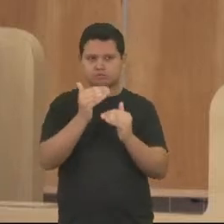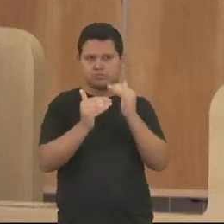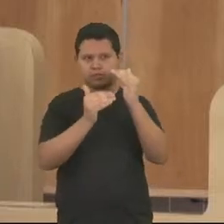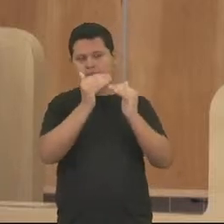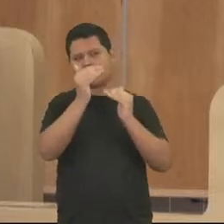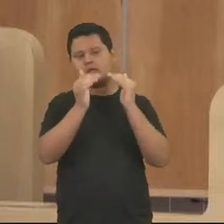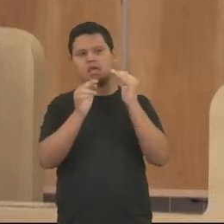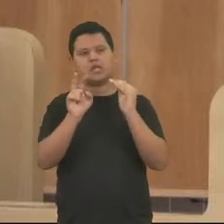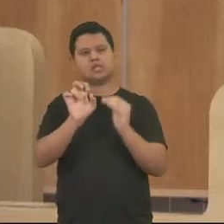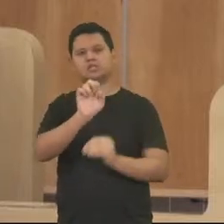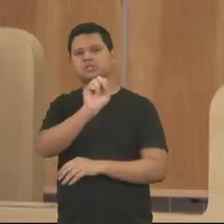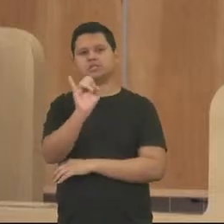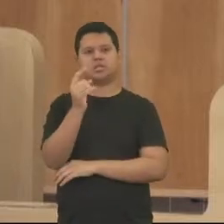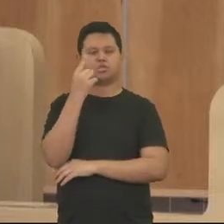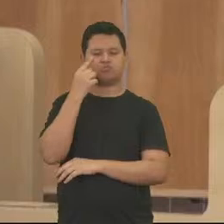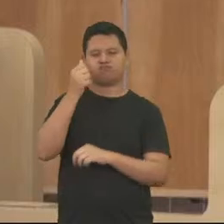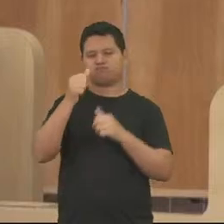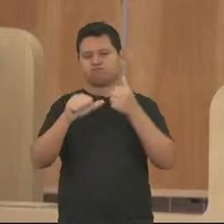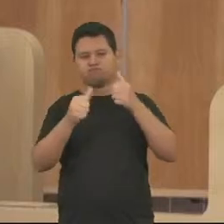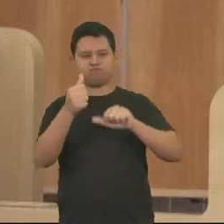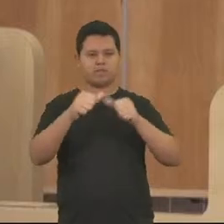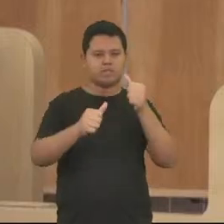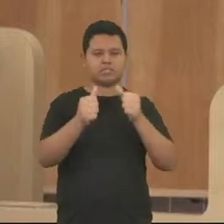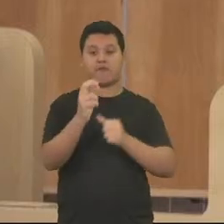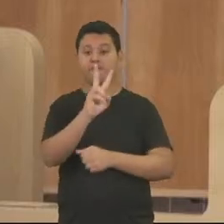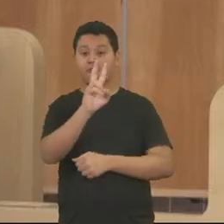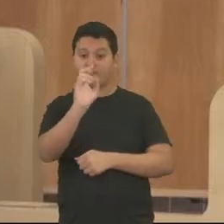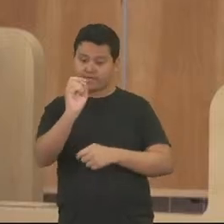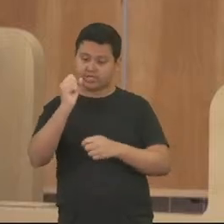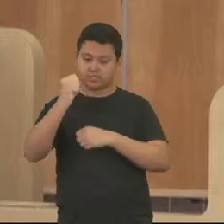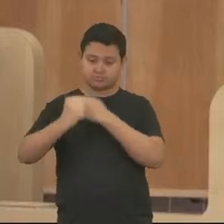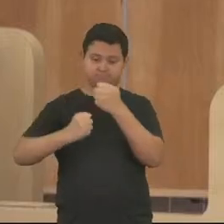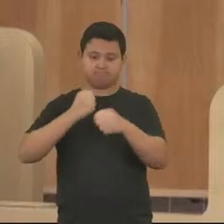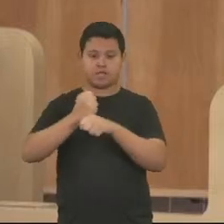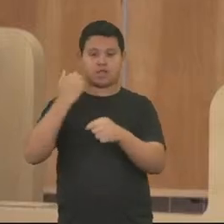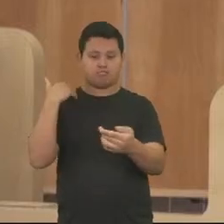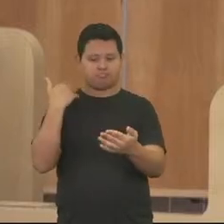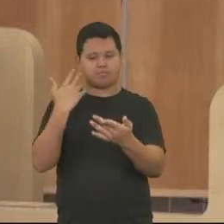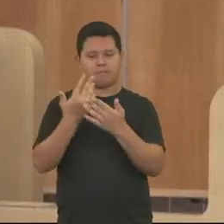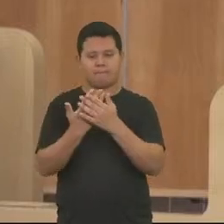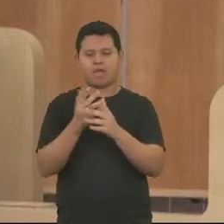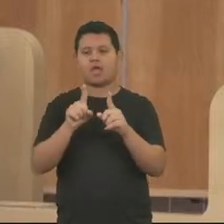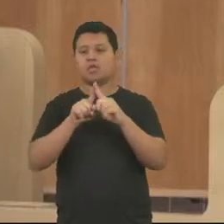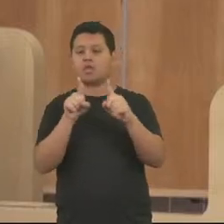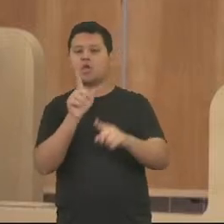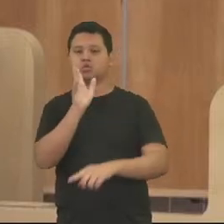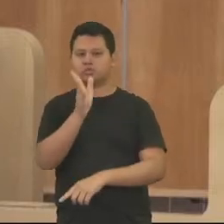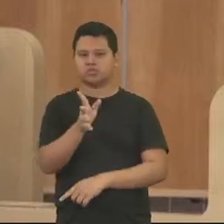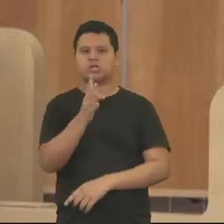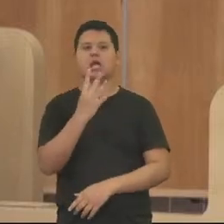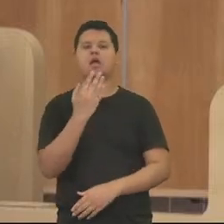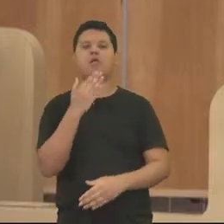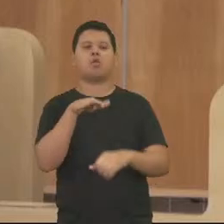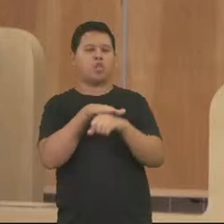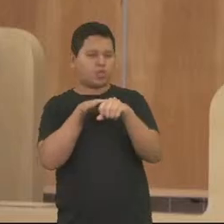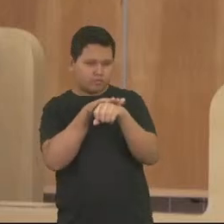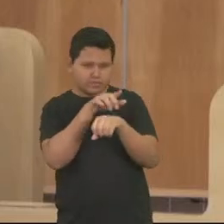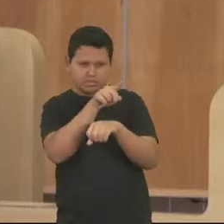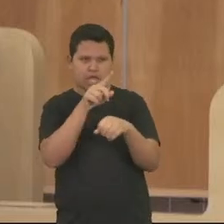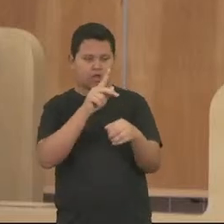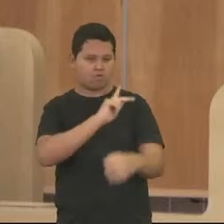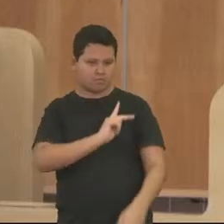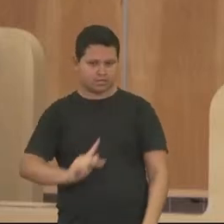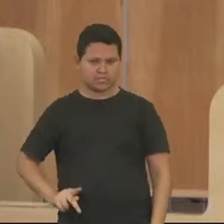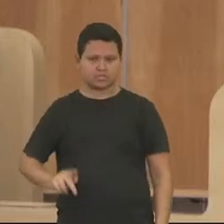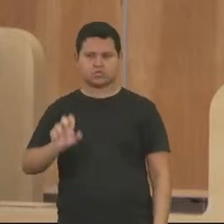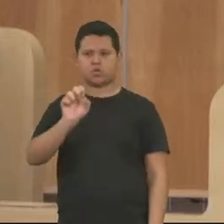aqui uma análise dos últimos 20 anos, e eu tive o cuidado de conversar com o Cepinho, nosso presidente do SAI,